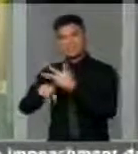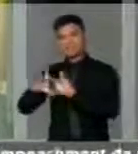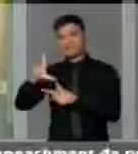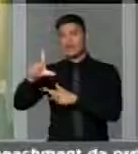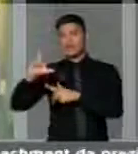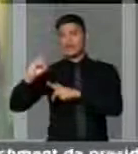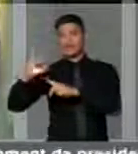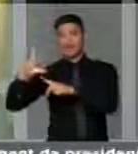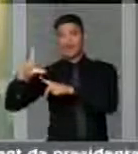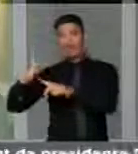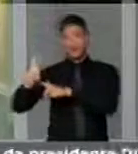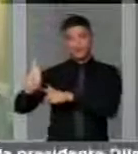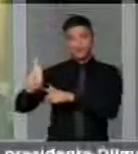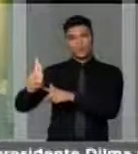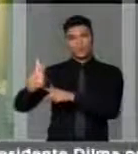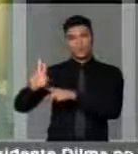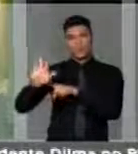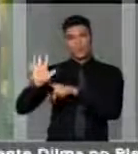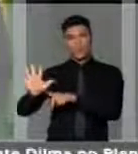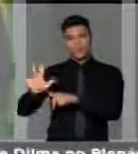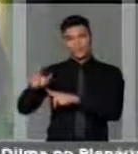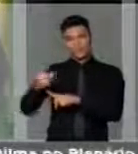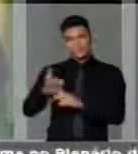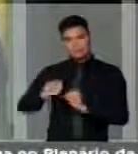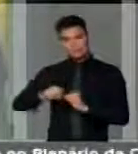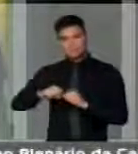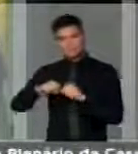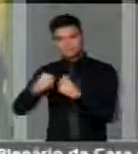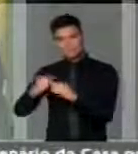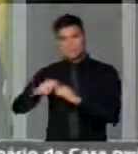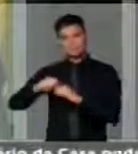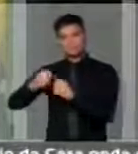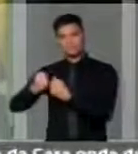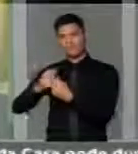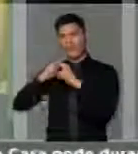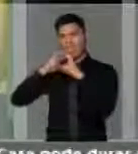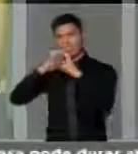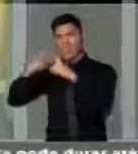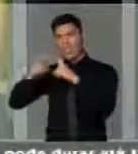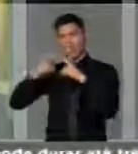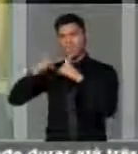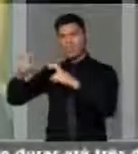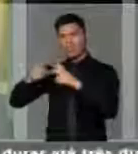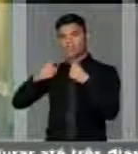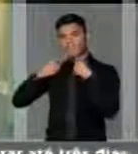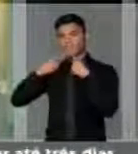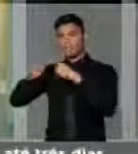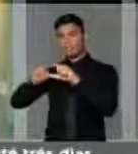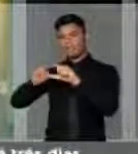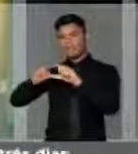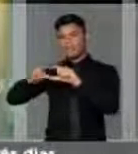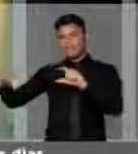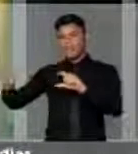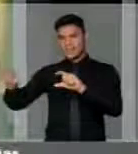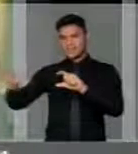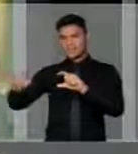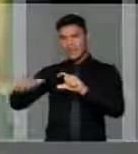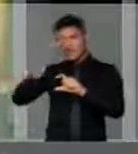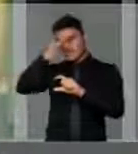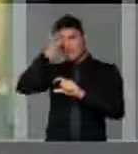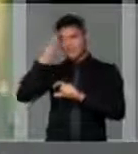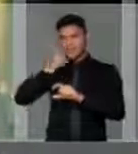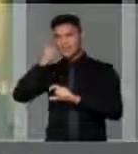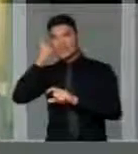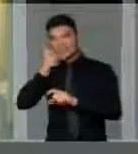da época do impeachment do presidente Collor, gravem as palavras e botem aqui os mesmos que apoiaram o impeachment do